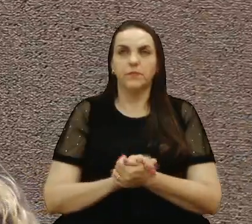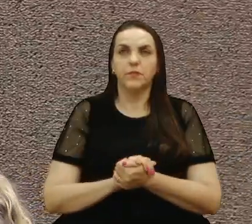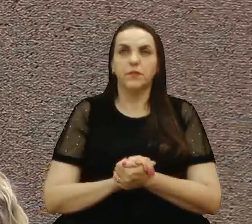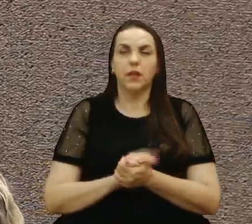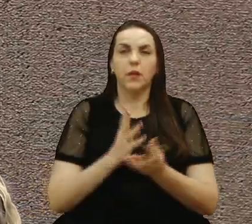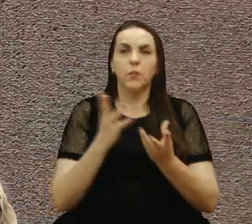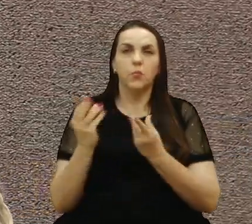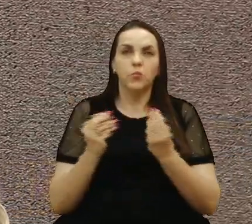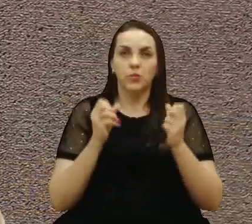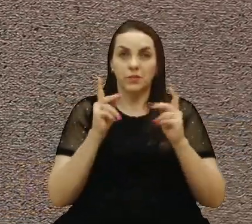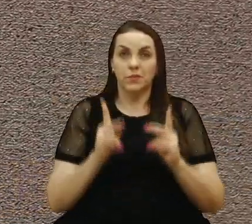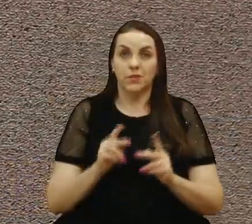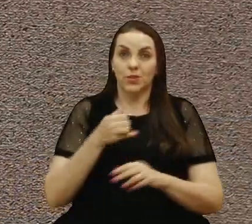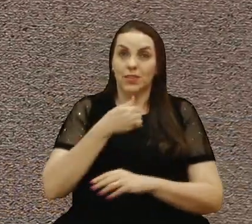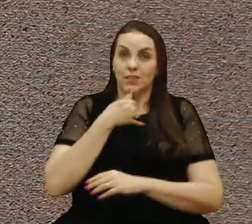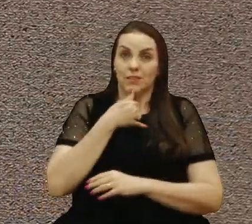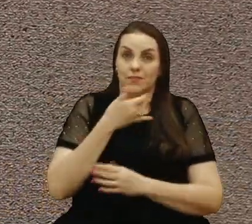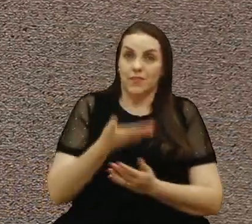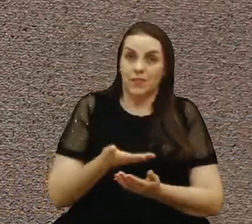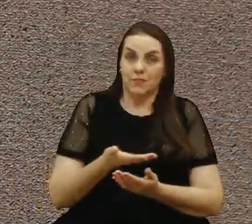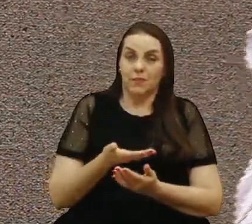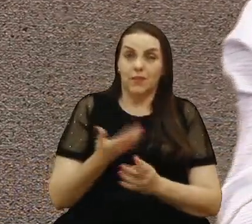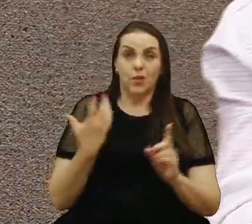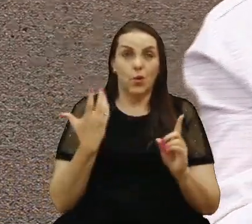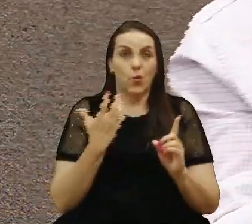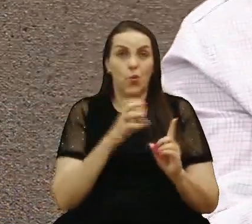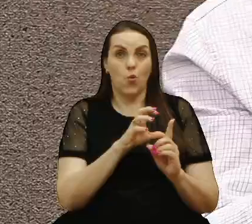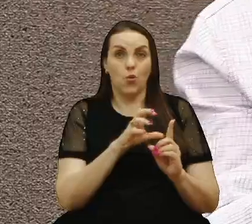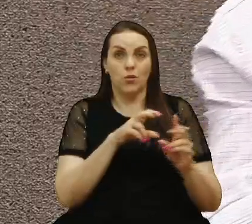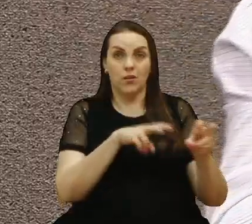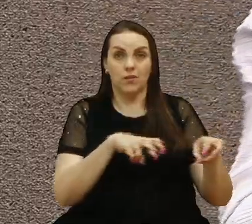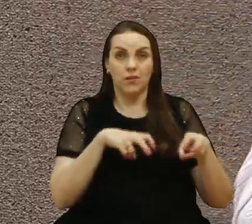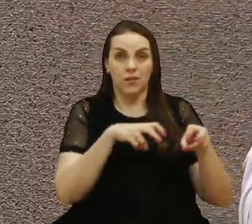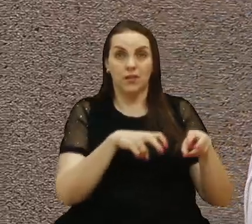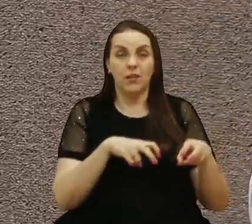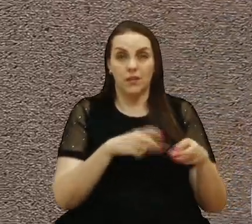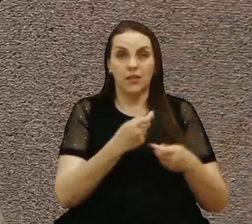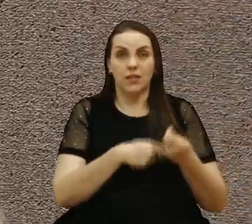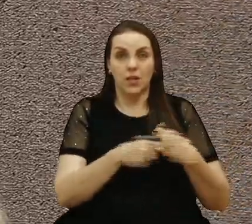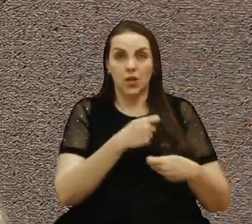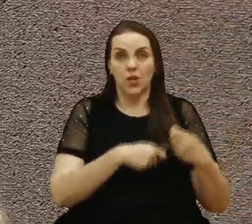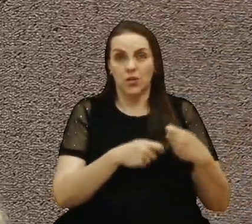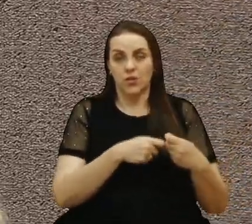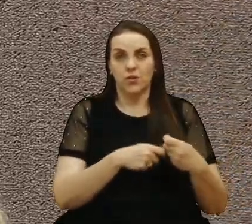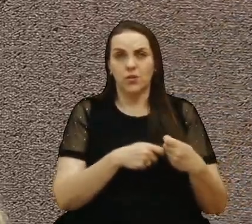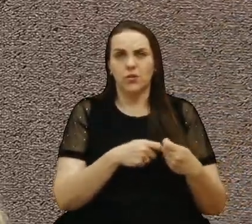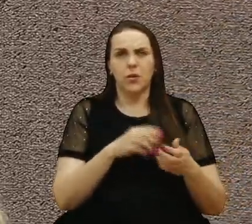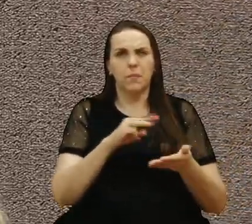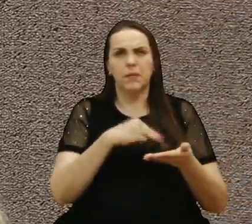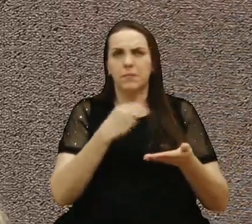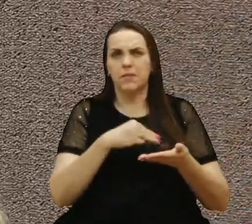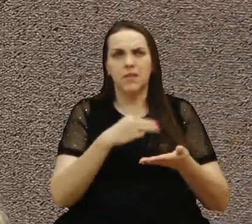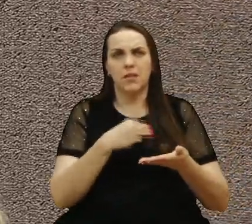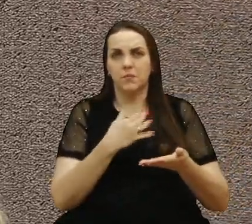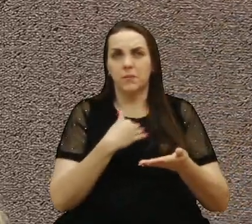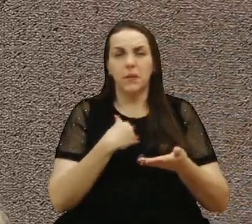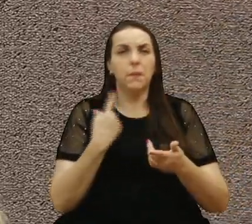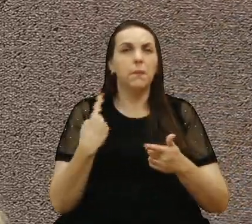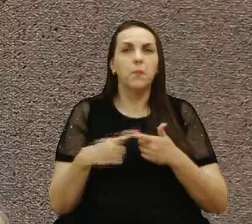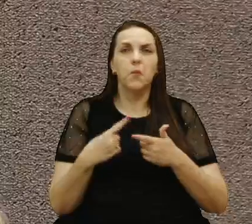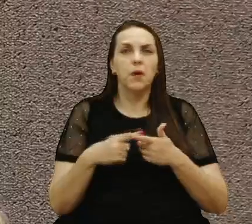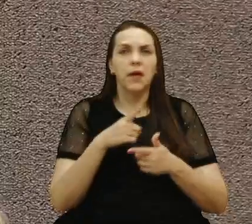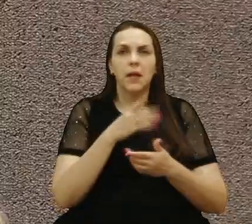que, infelizmente, né, é contra o agronegócio e me manda uma mensagem dizendo: por que eles